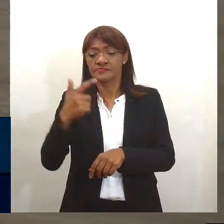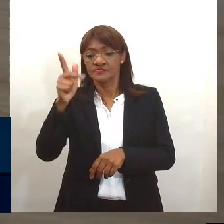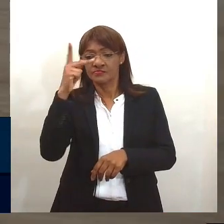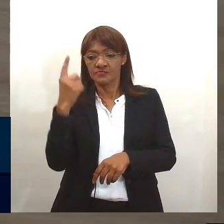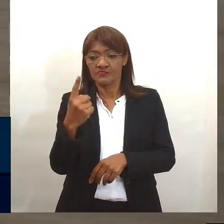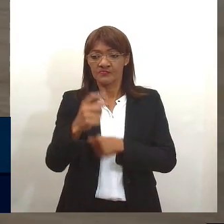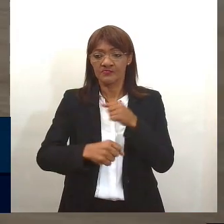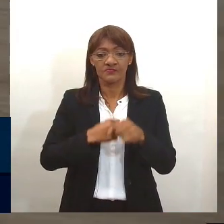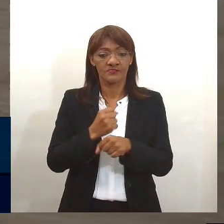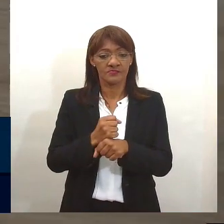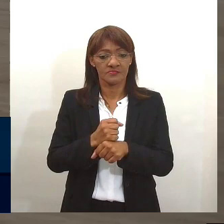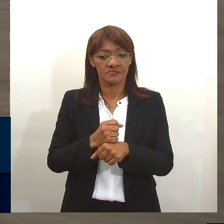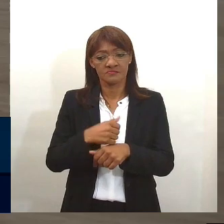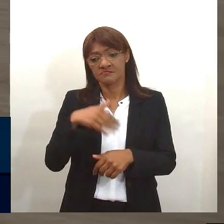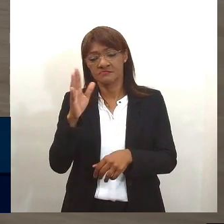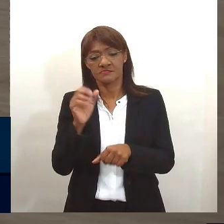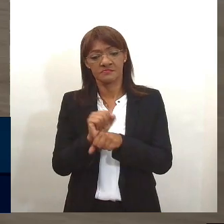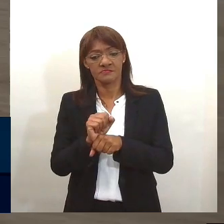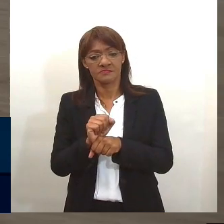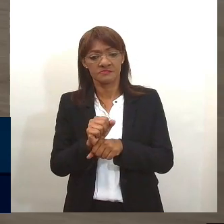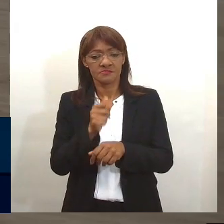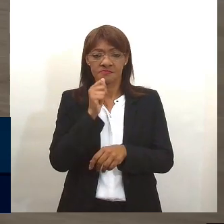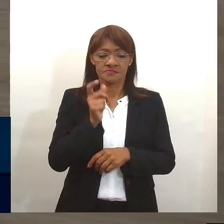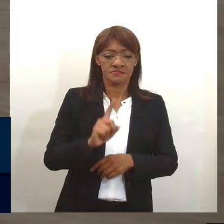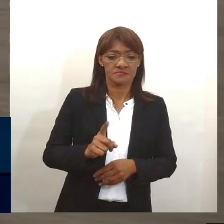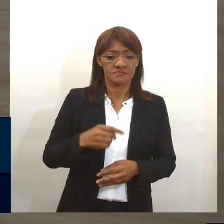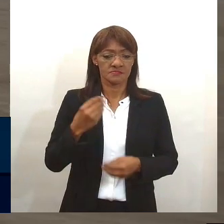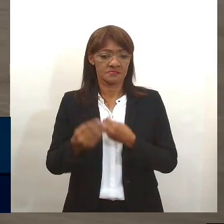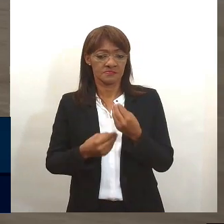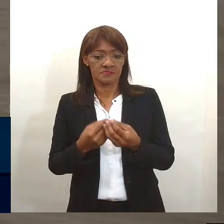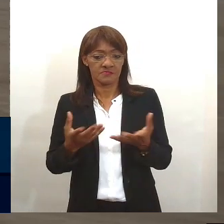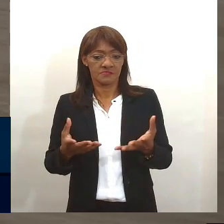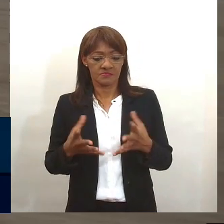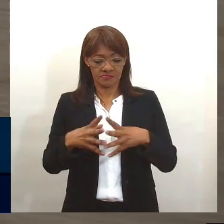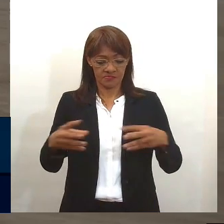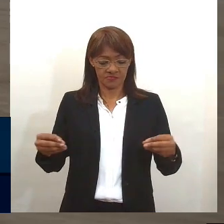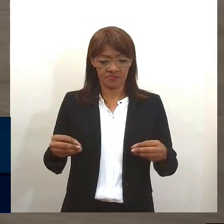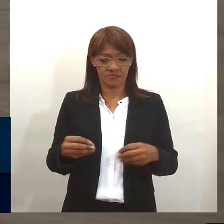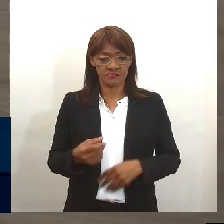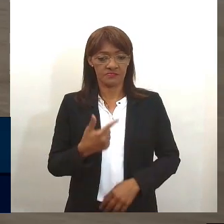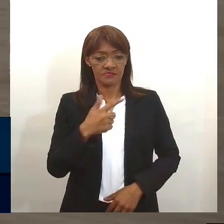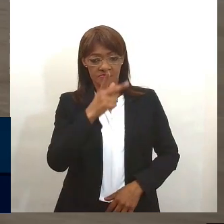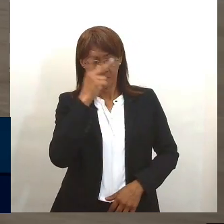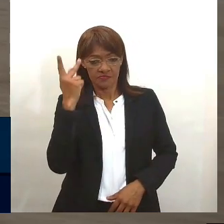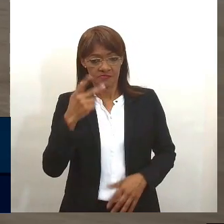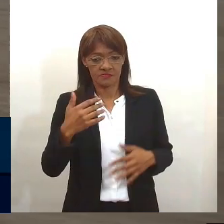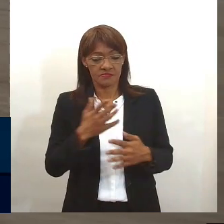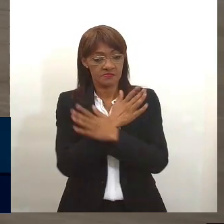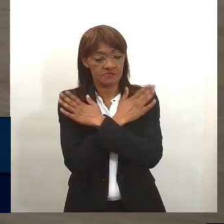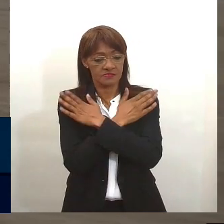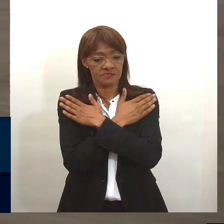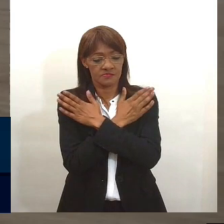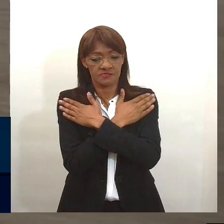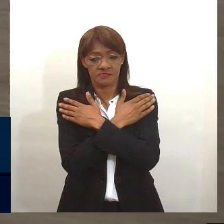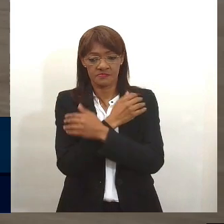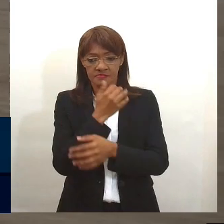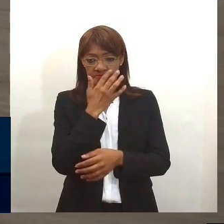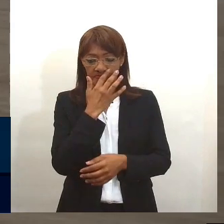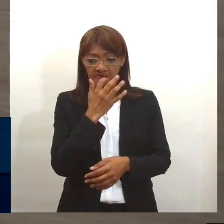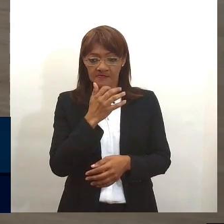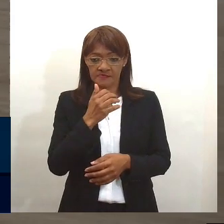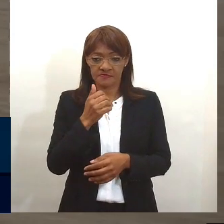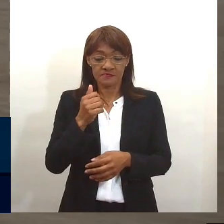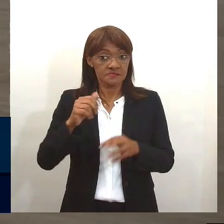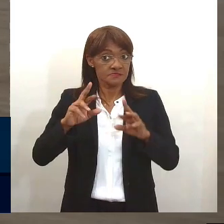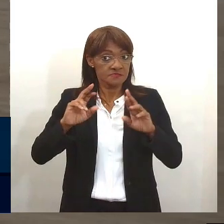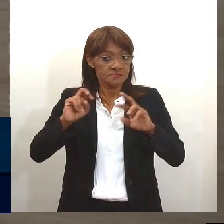interrompe o serviço, outras pessoas ficam desempregadas. Então, é um ciclo muito difícil de sair.